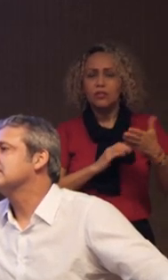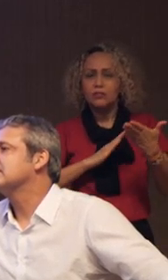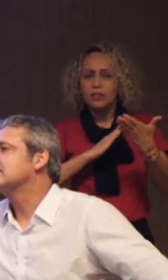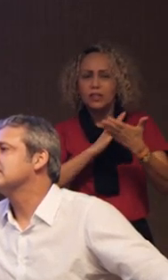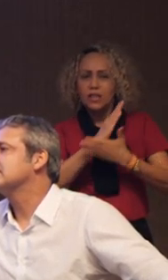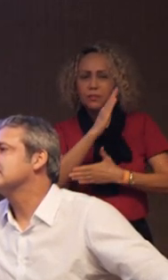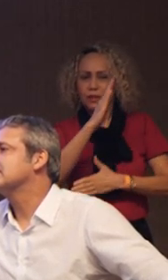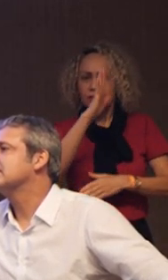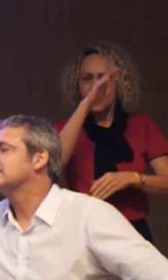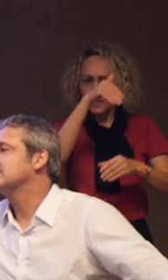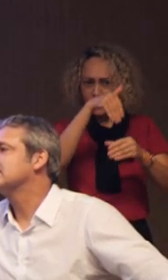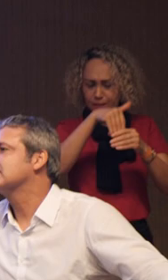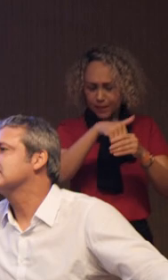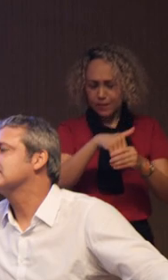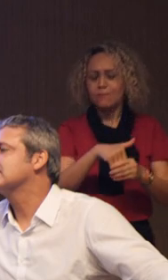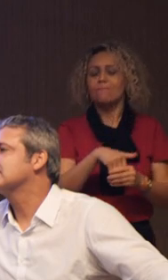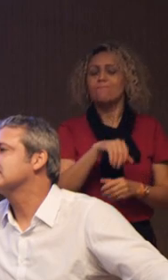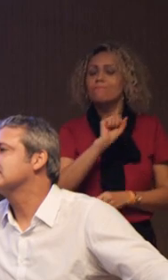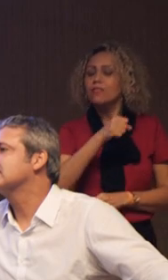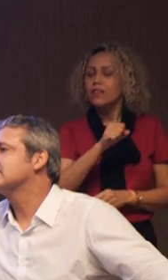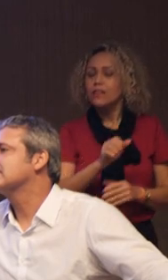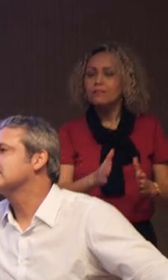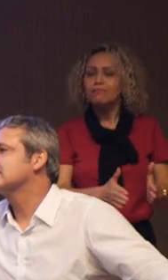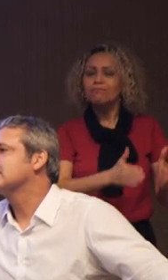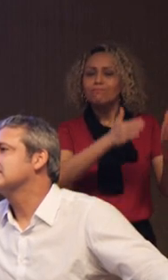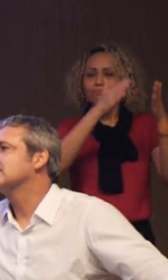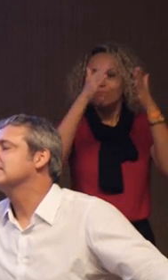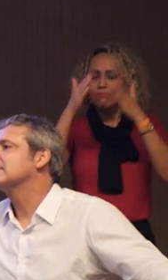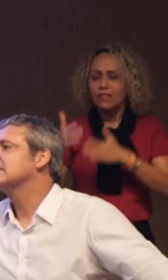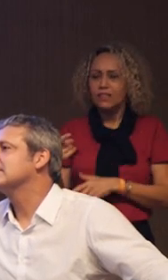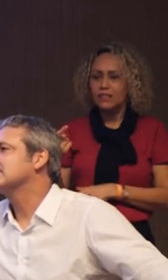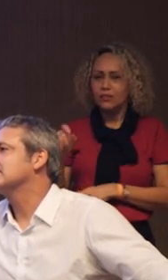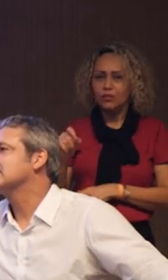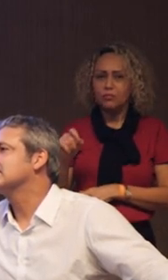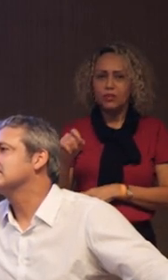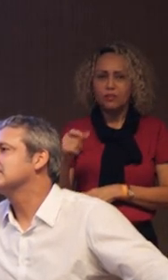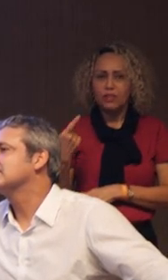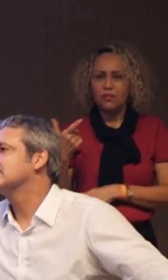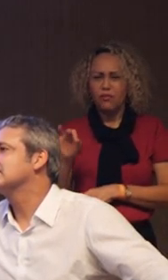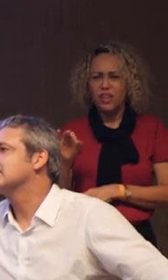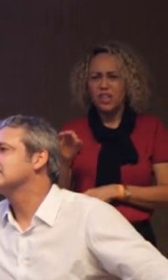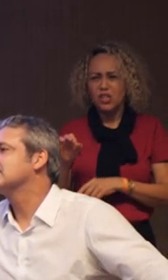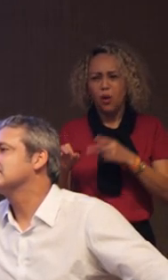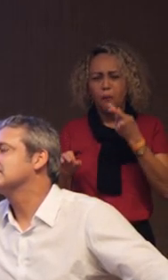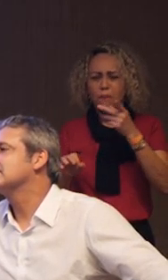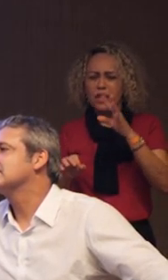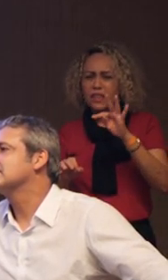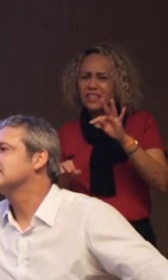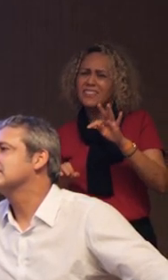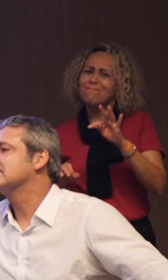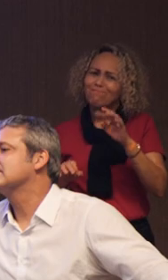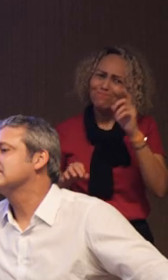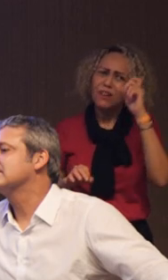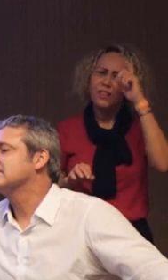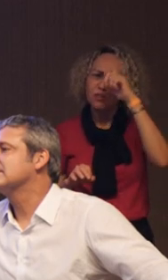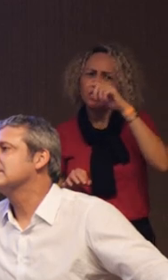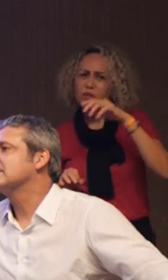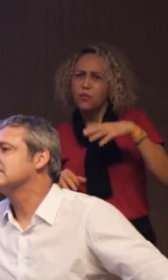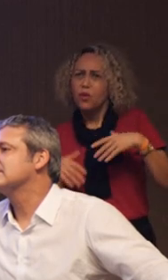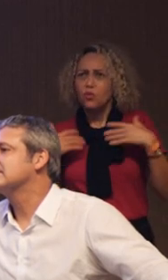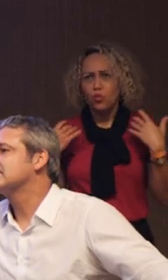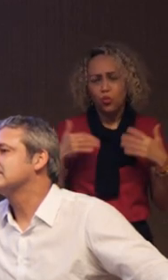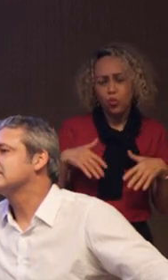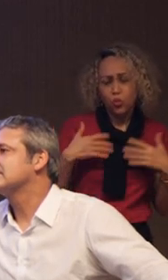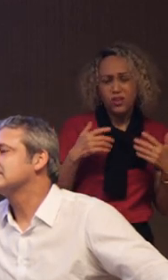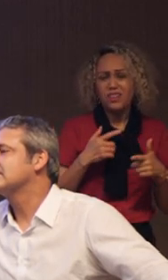e chega em 2020, ainda num momento de dificuldade do PT, nós tivemos uma